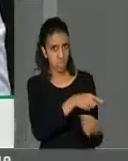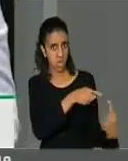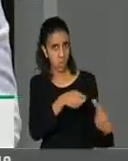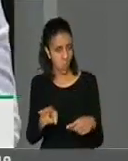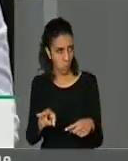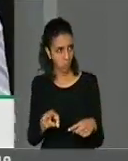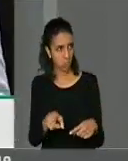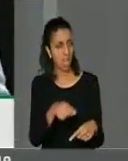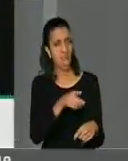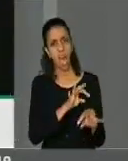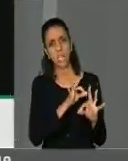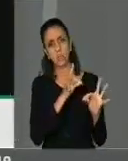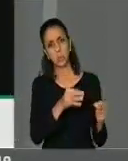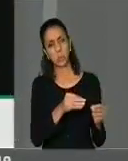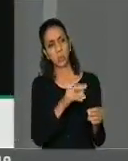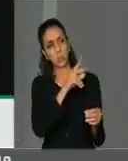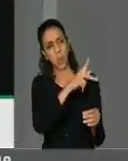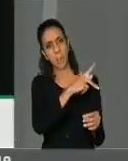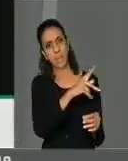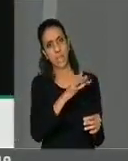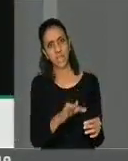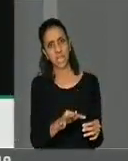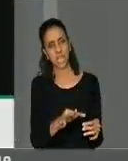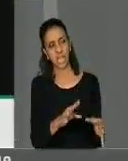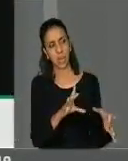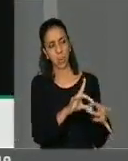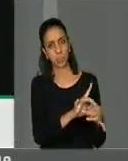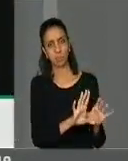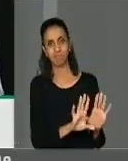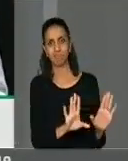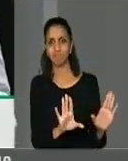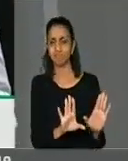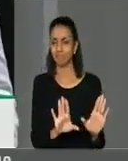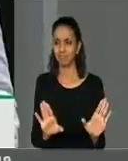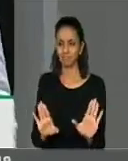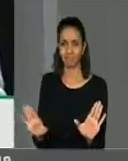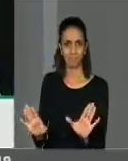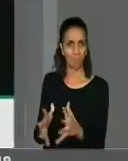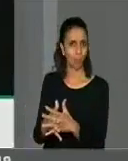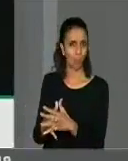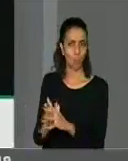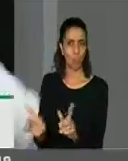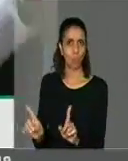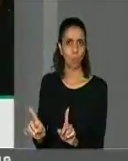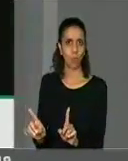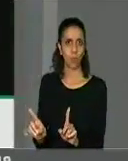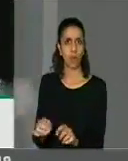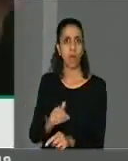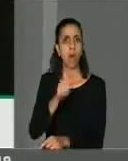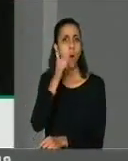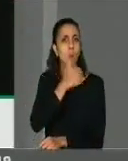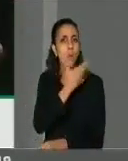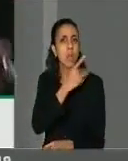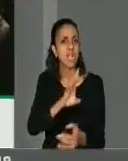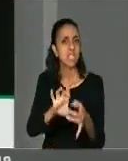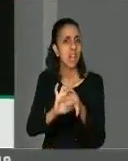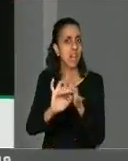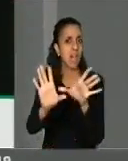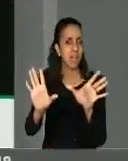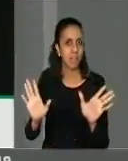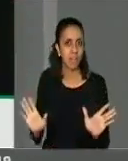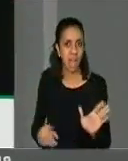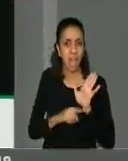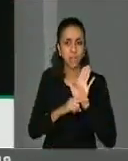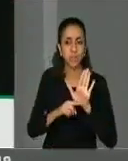são puxadinhos do PT. Não são homens e mulheres livres neste país que ajudou a